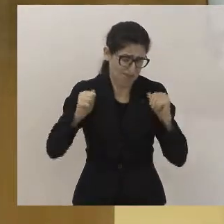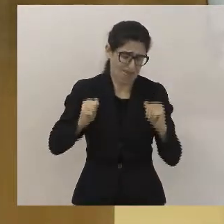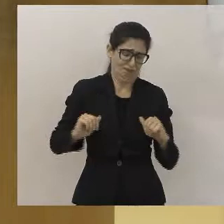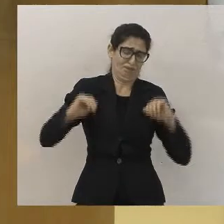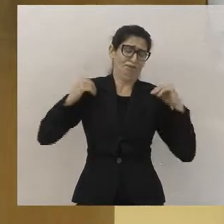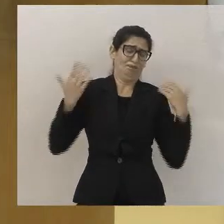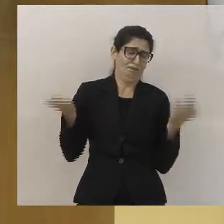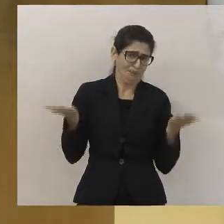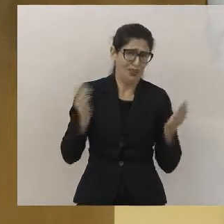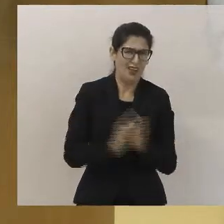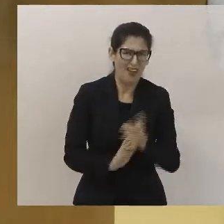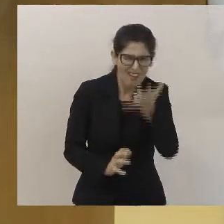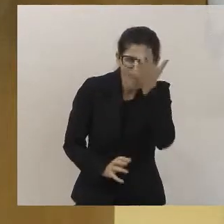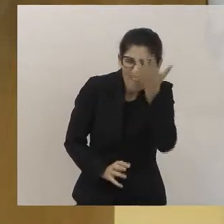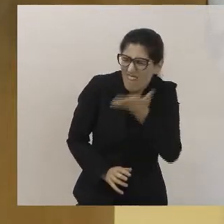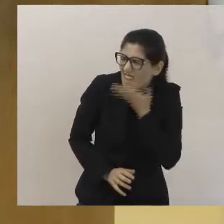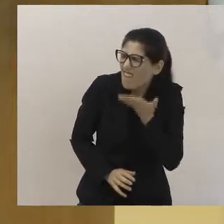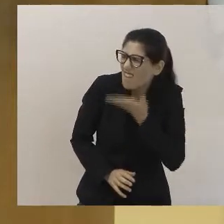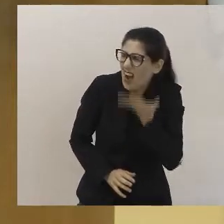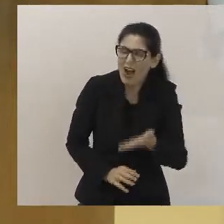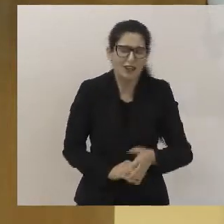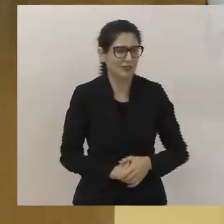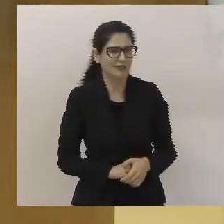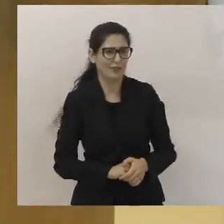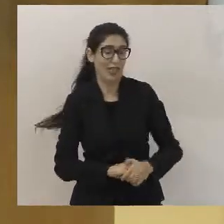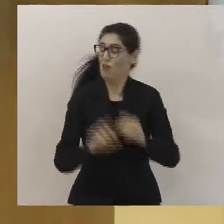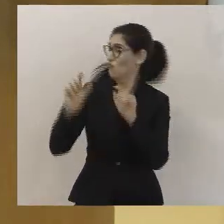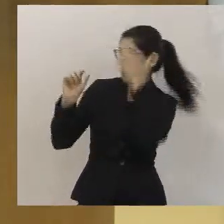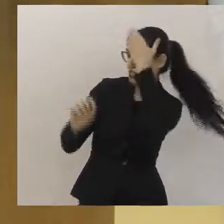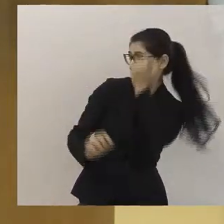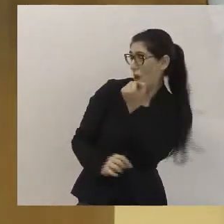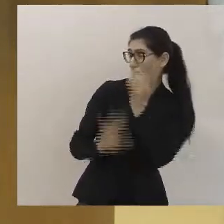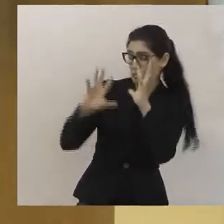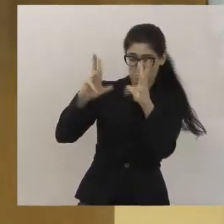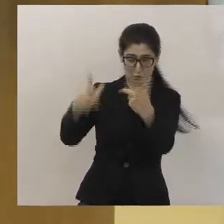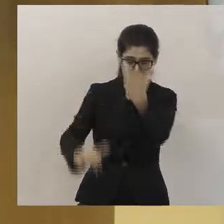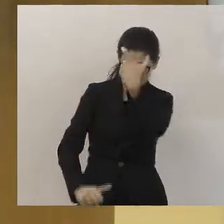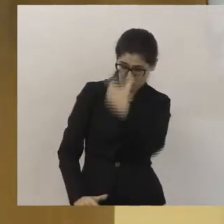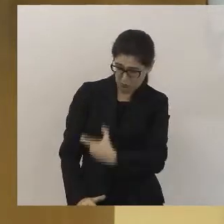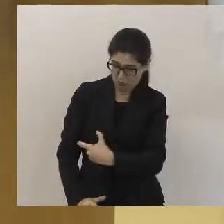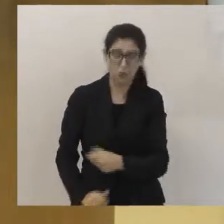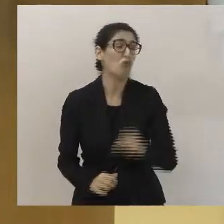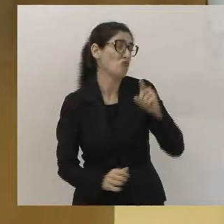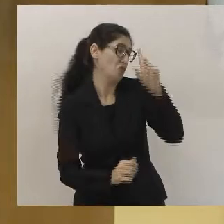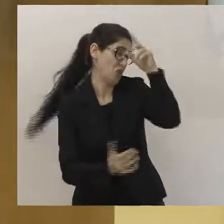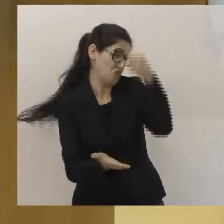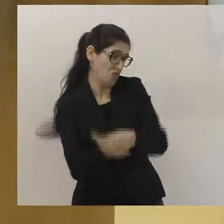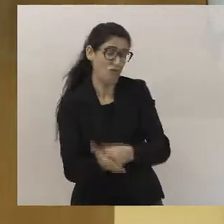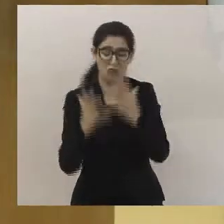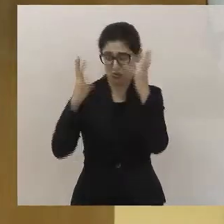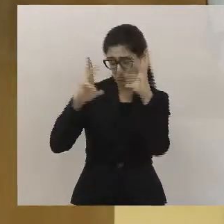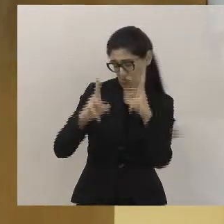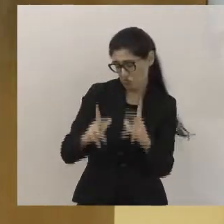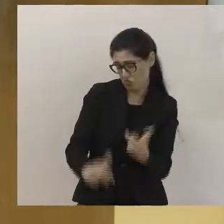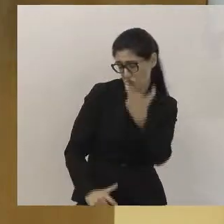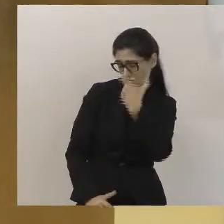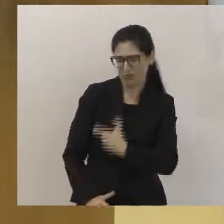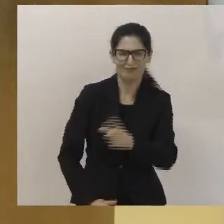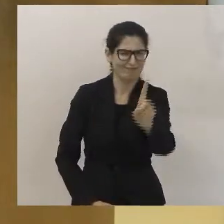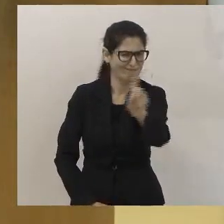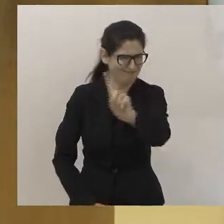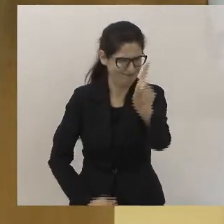não o fernando não se sabe tudo você ou você é o cara né você vai resolver por si não resolve mas não é